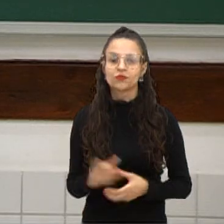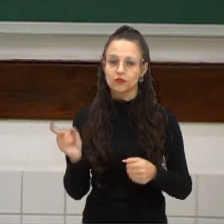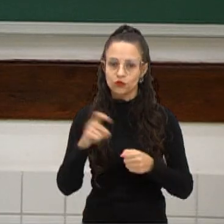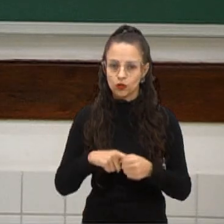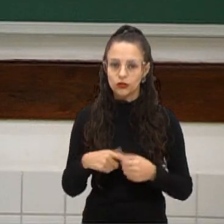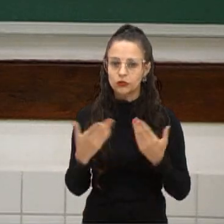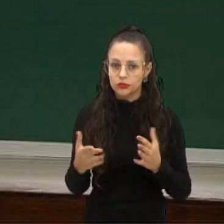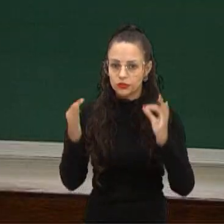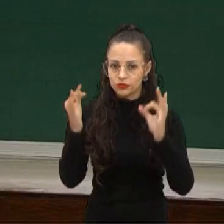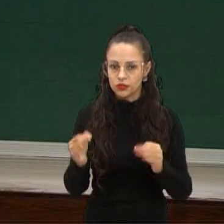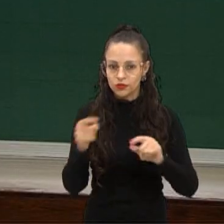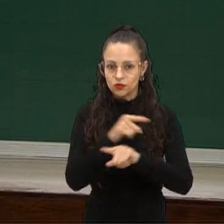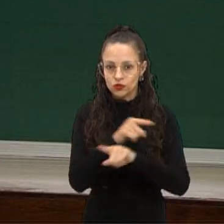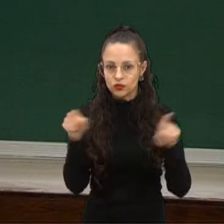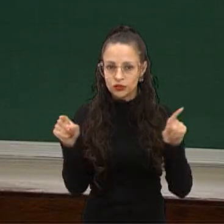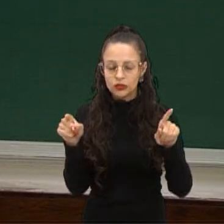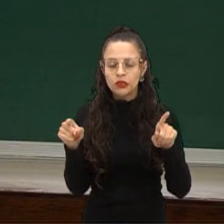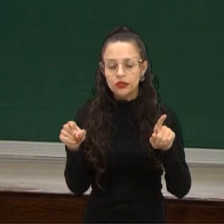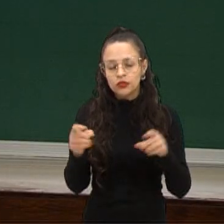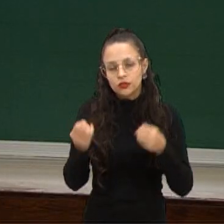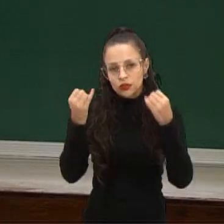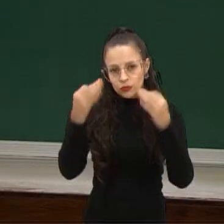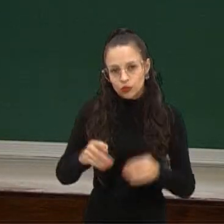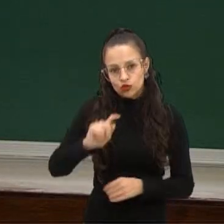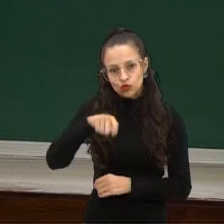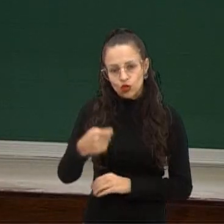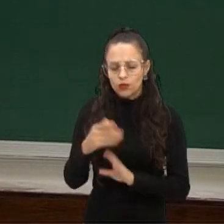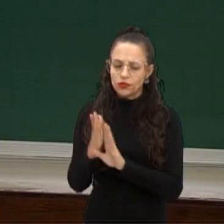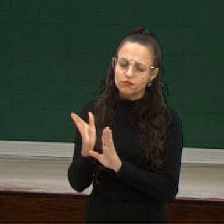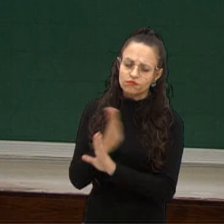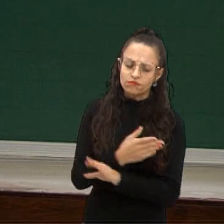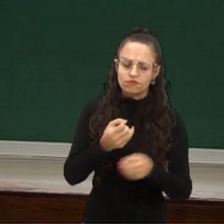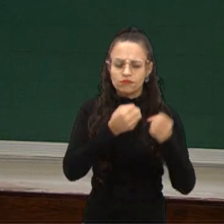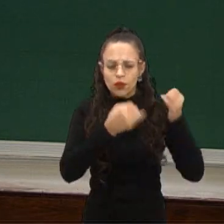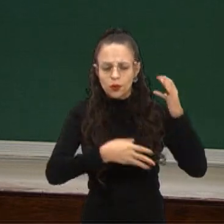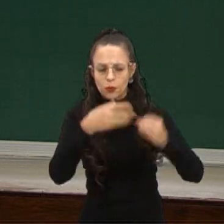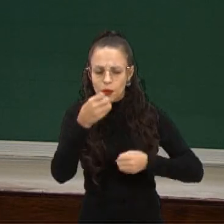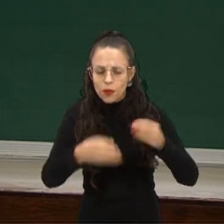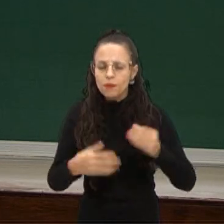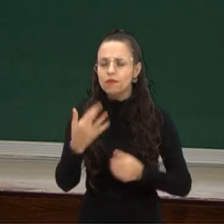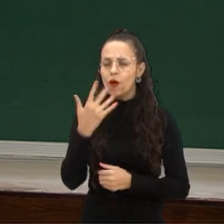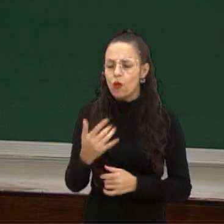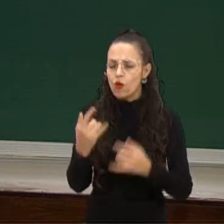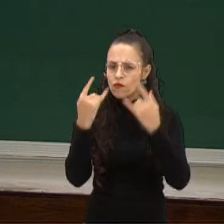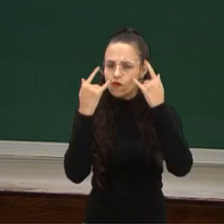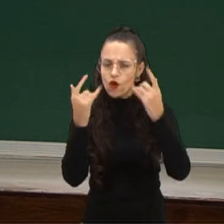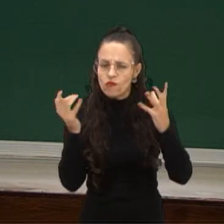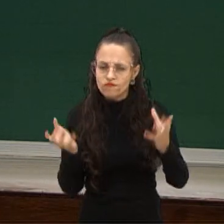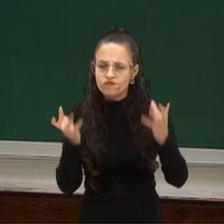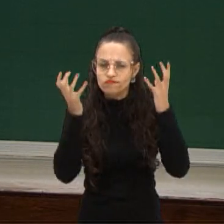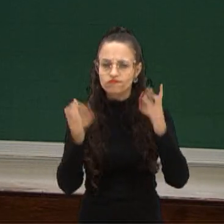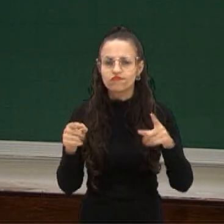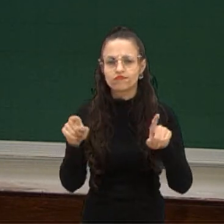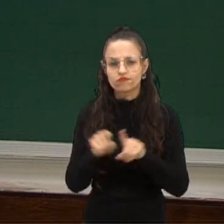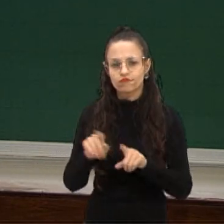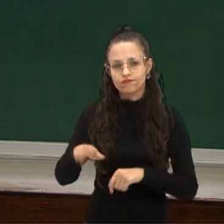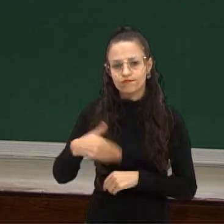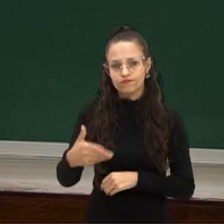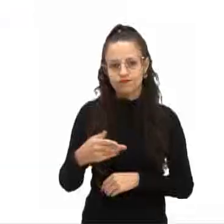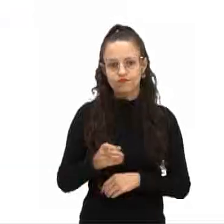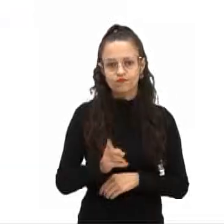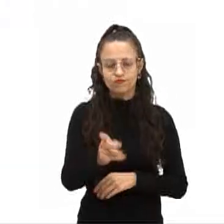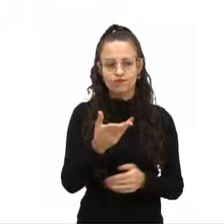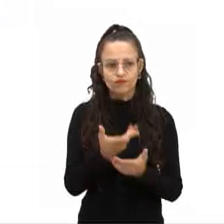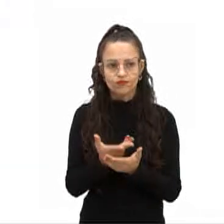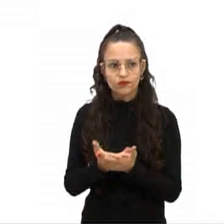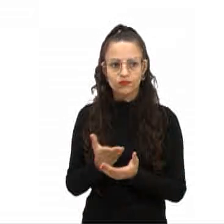Voltamos aqui, com certeza você falou um pouquinho do que a gente falou da arte, das cores fortes, tudo, né? E vamos prosseguir